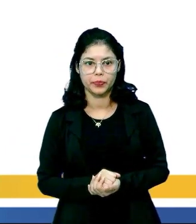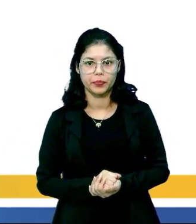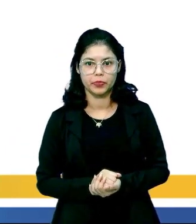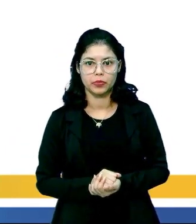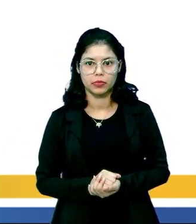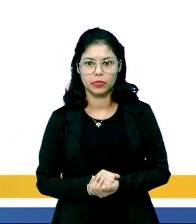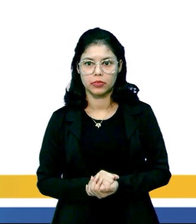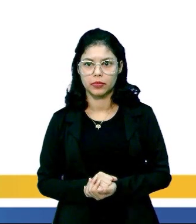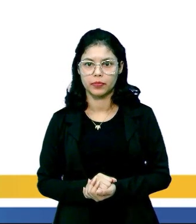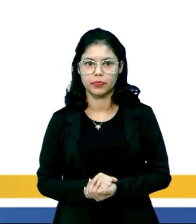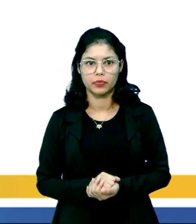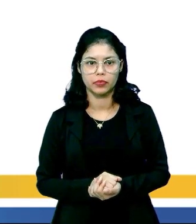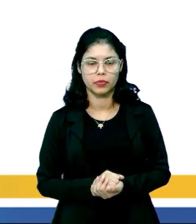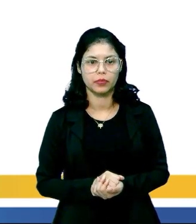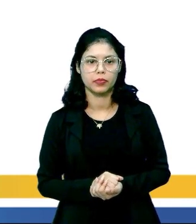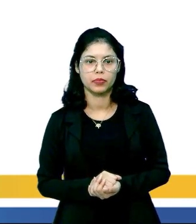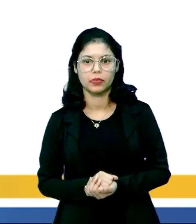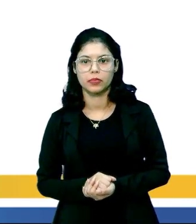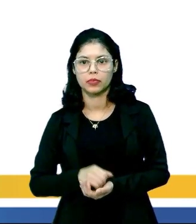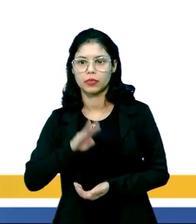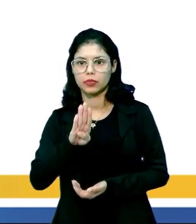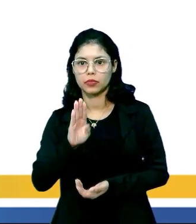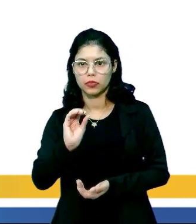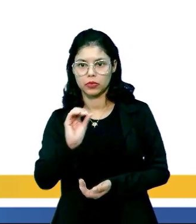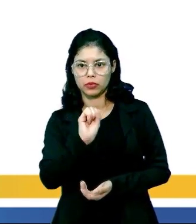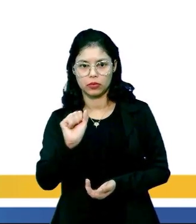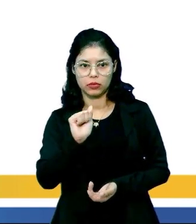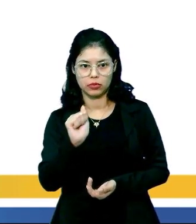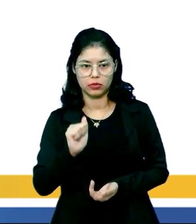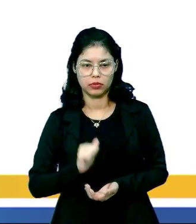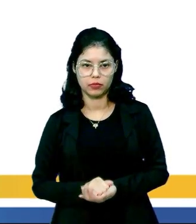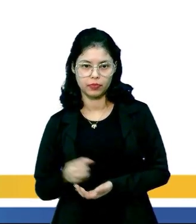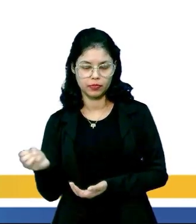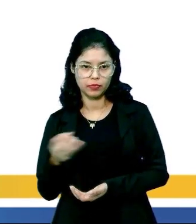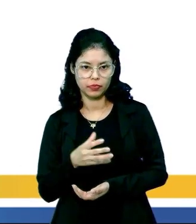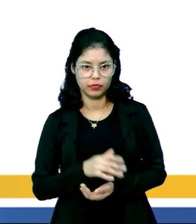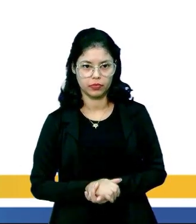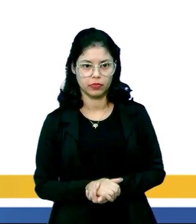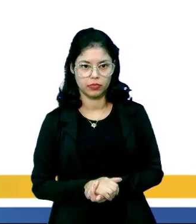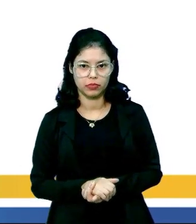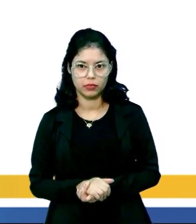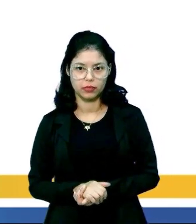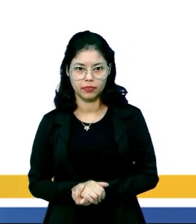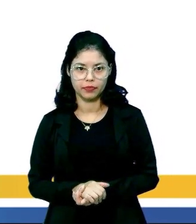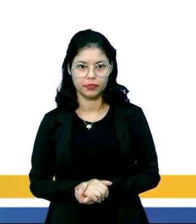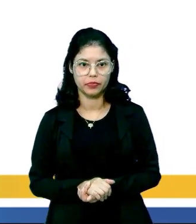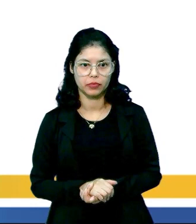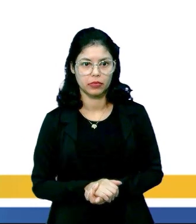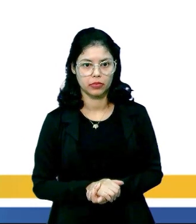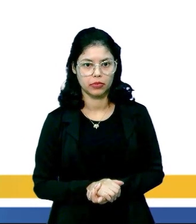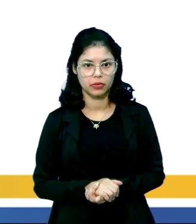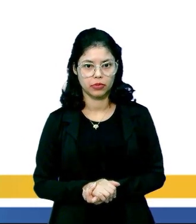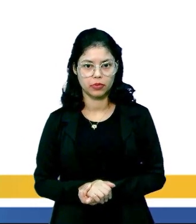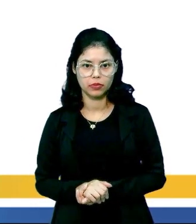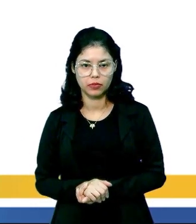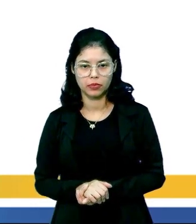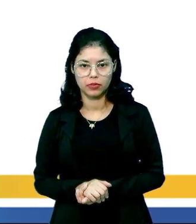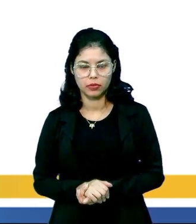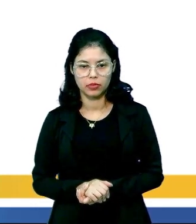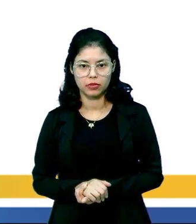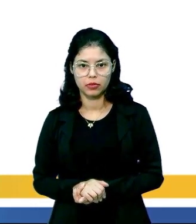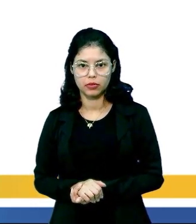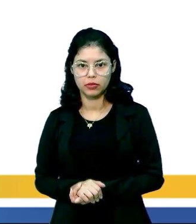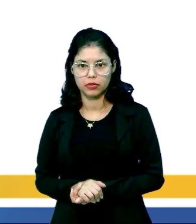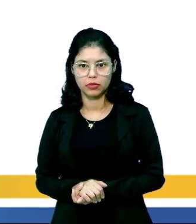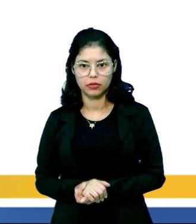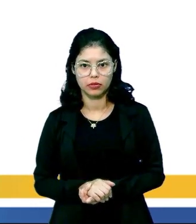today are of more albums Years it Bossa Nova it is not at